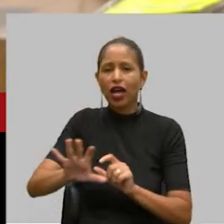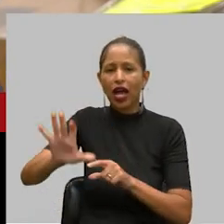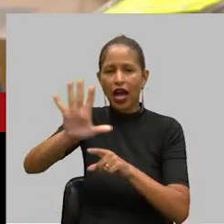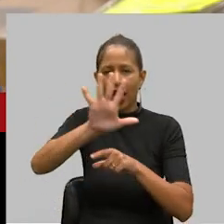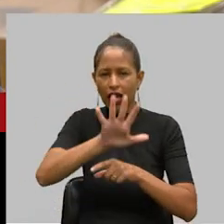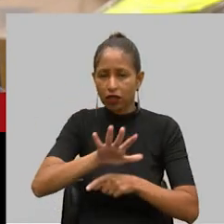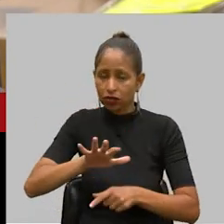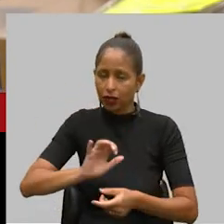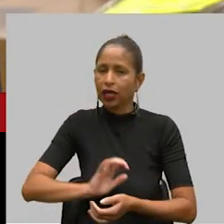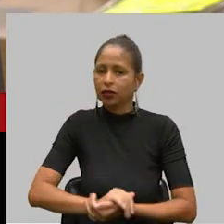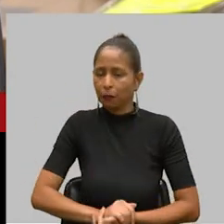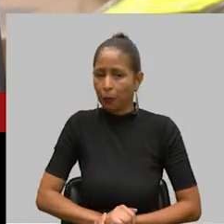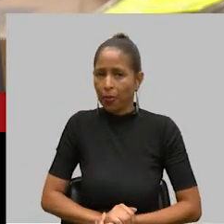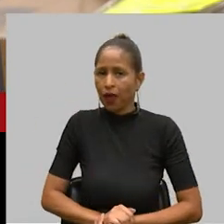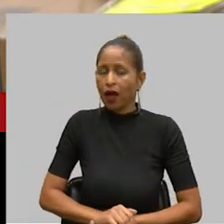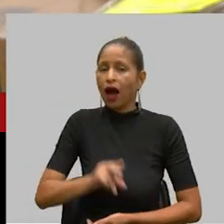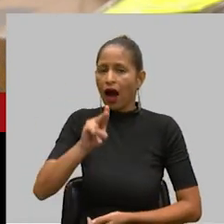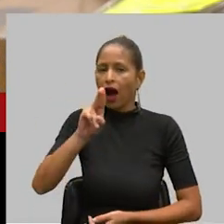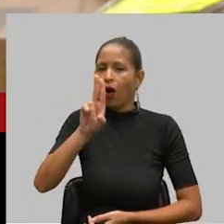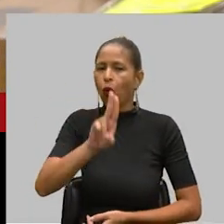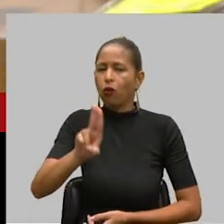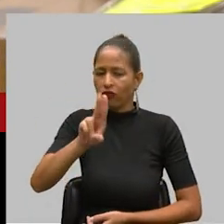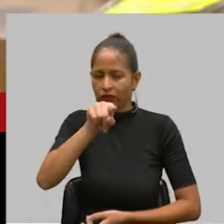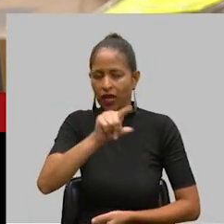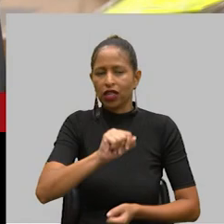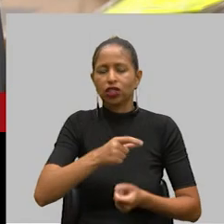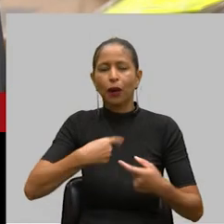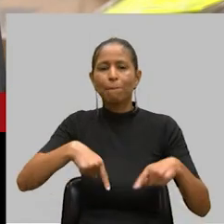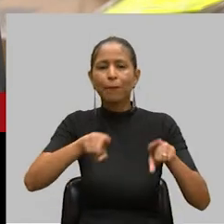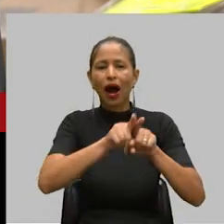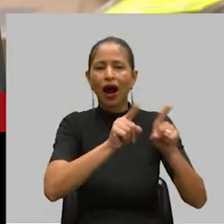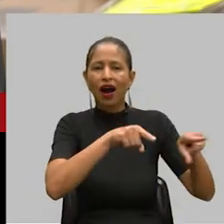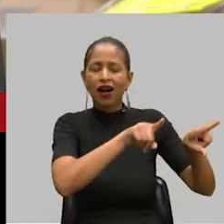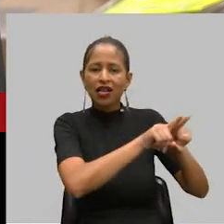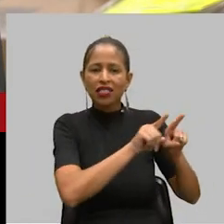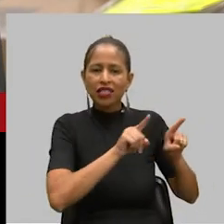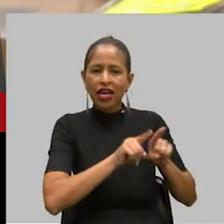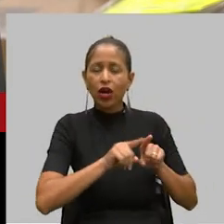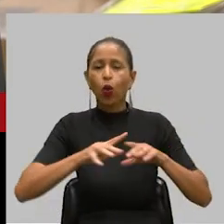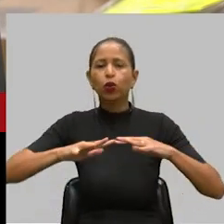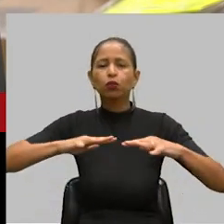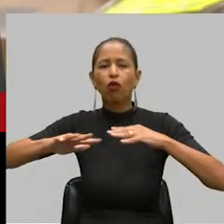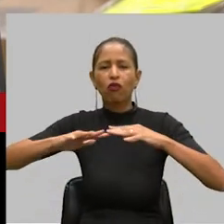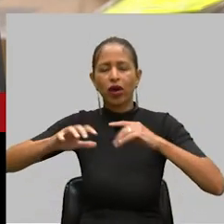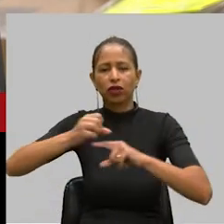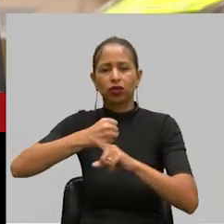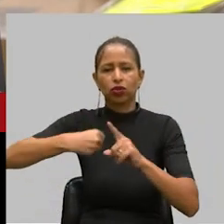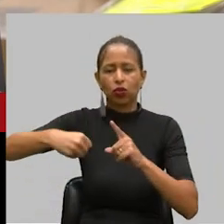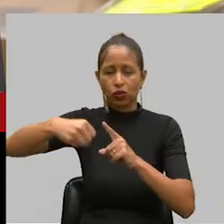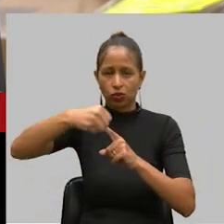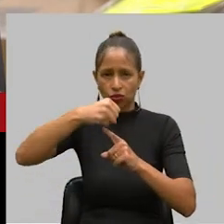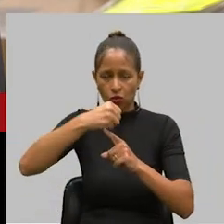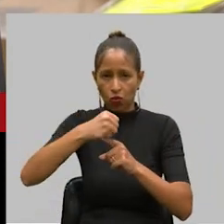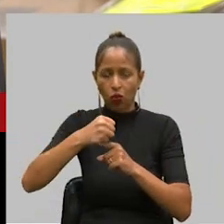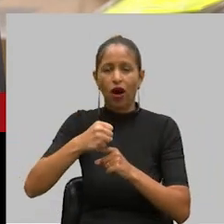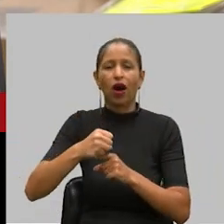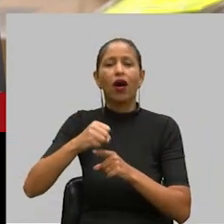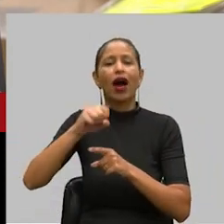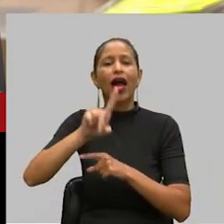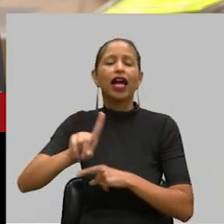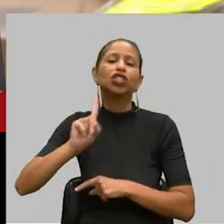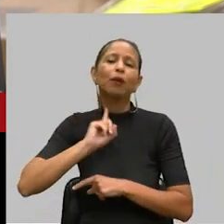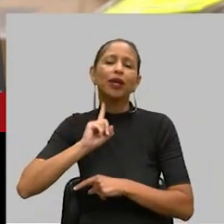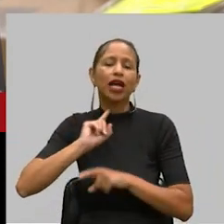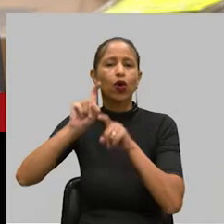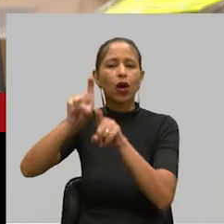é a ueng tem um um histórico de parcerias com alguns movimentos sociais inclusive a rede Mineiro de Educação no